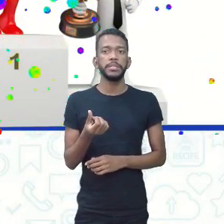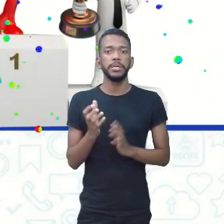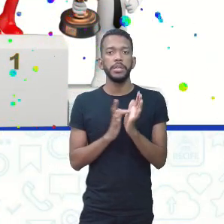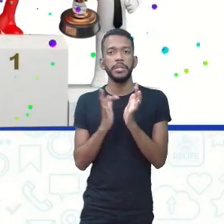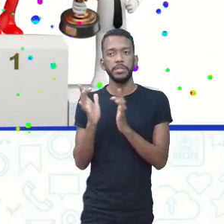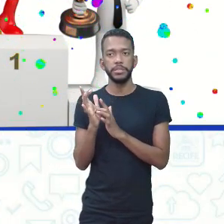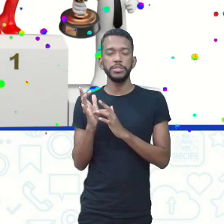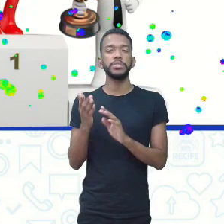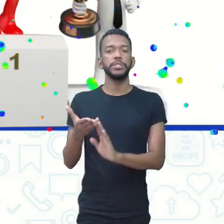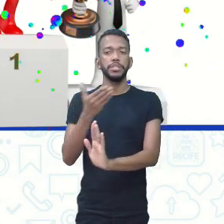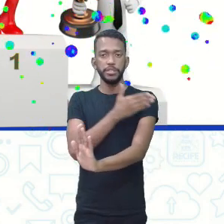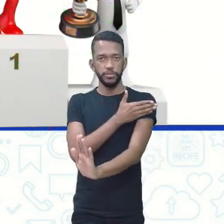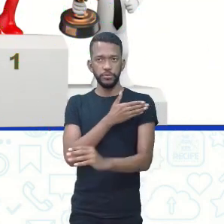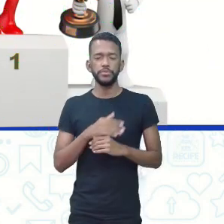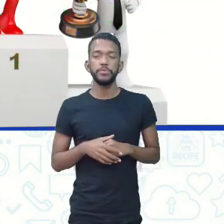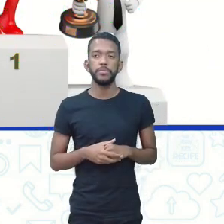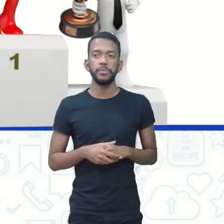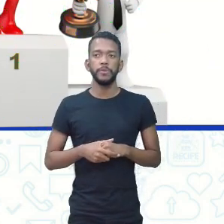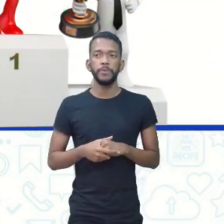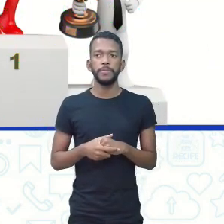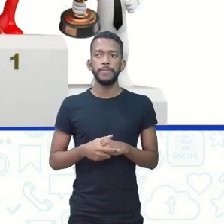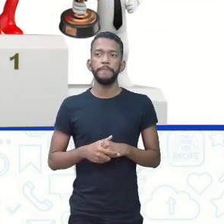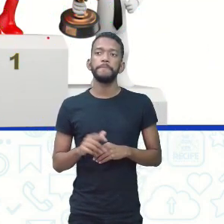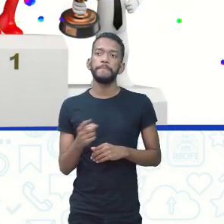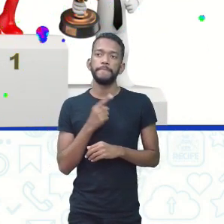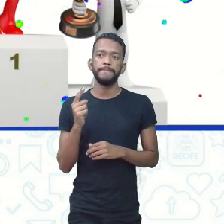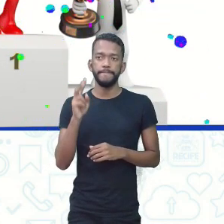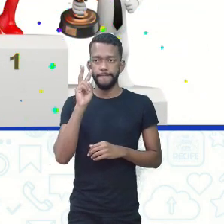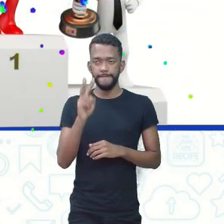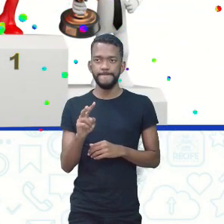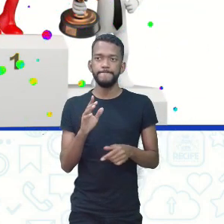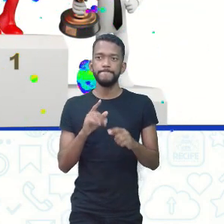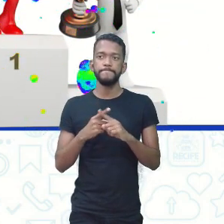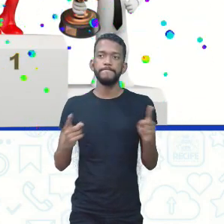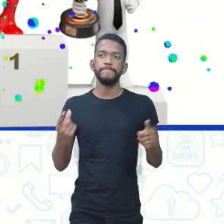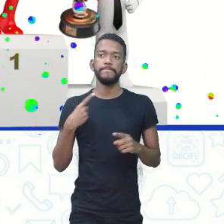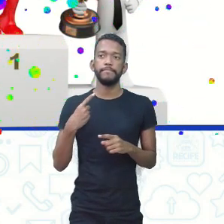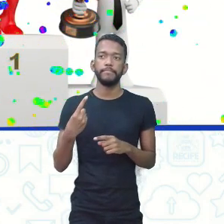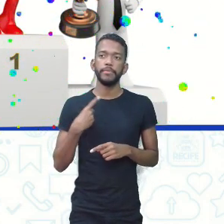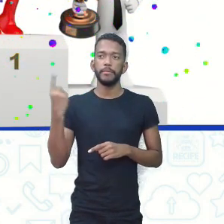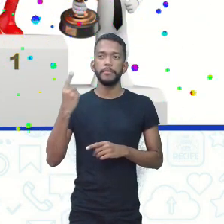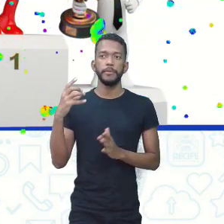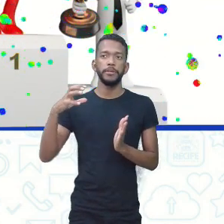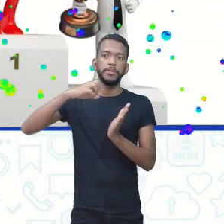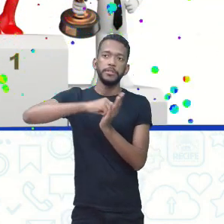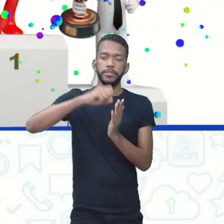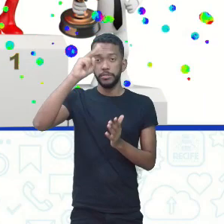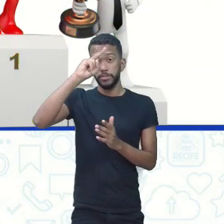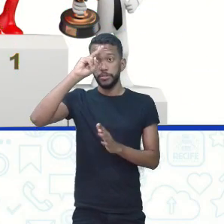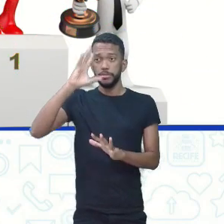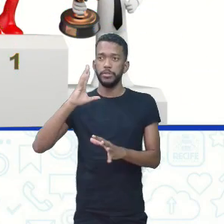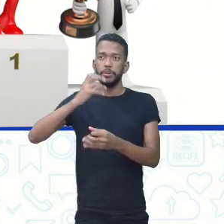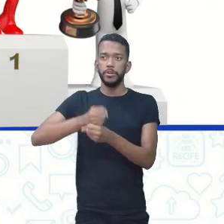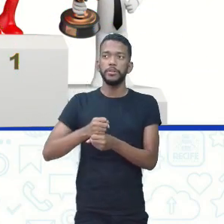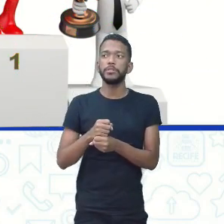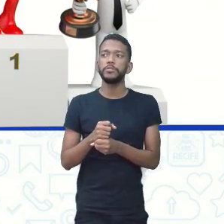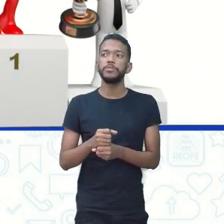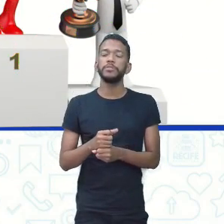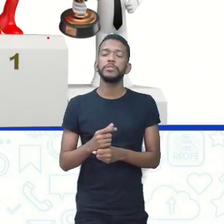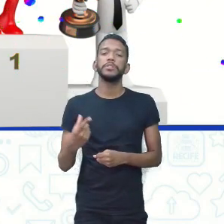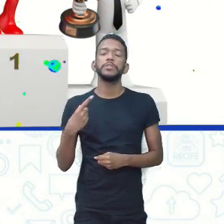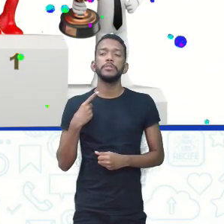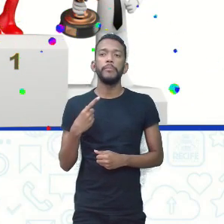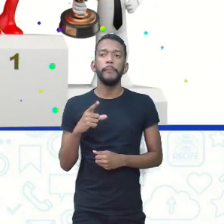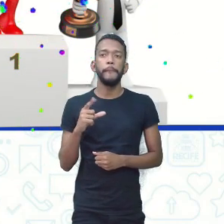776 antes de Cristo, né? Como a gente vai ver aqui. Contudo, os primeiros registros históricos das Olimpíadas são de